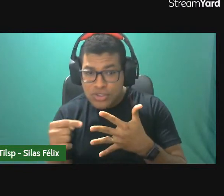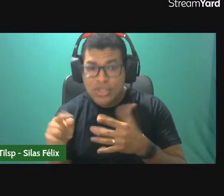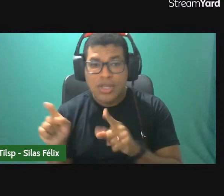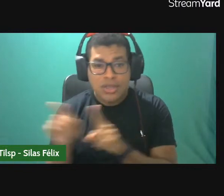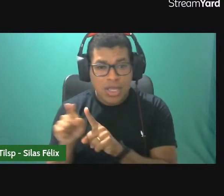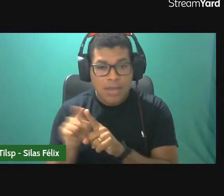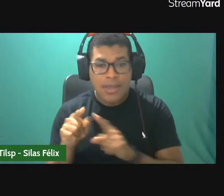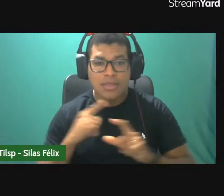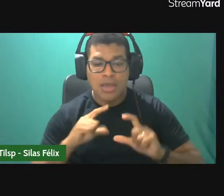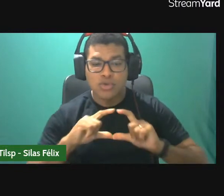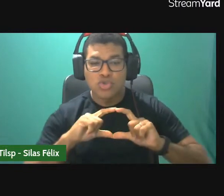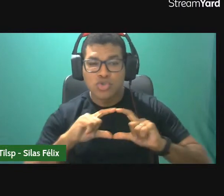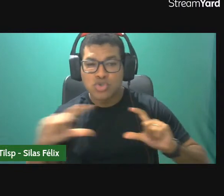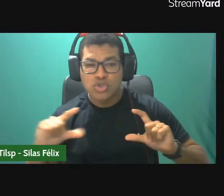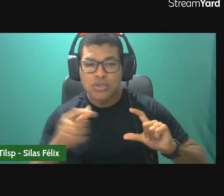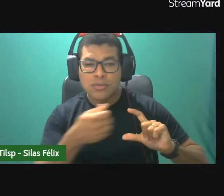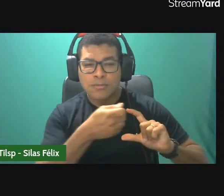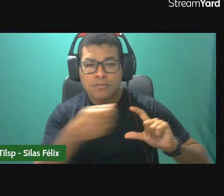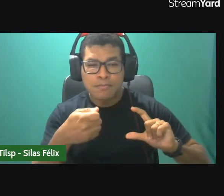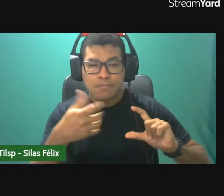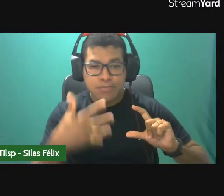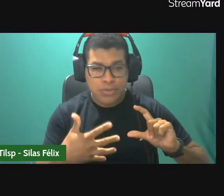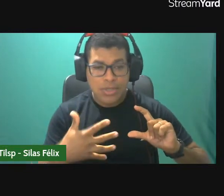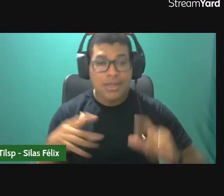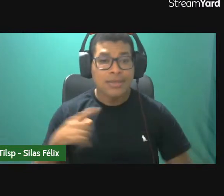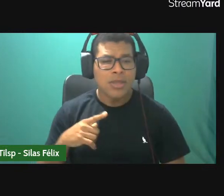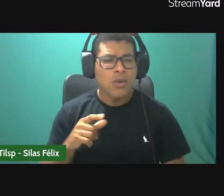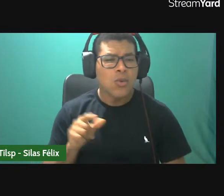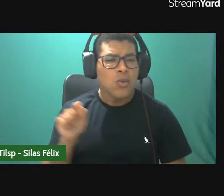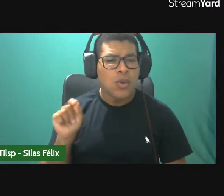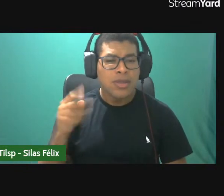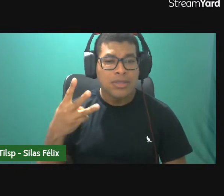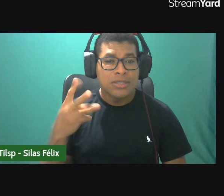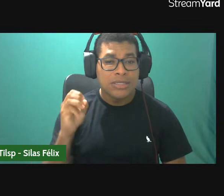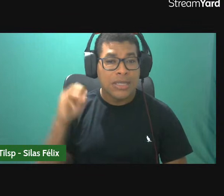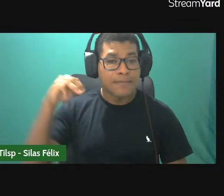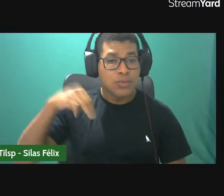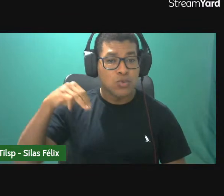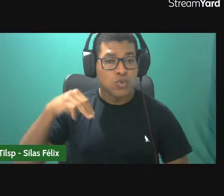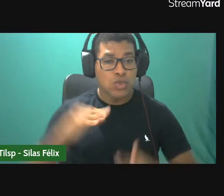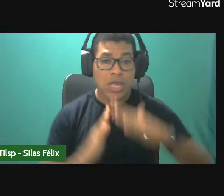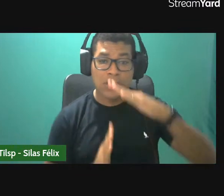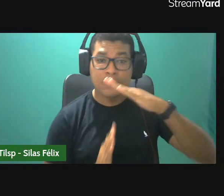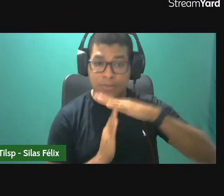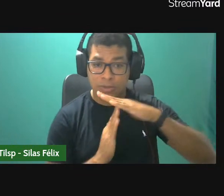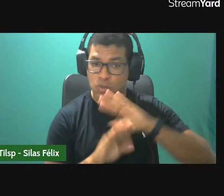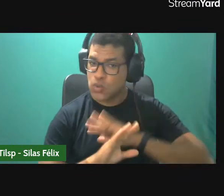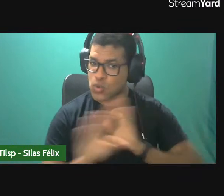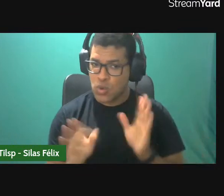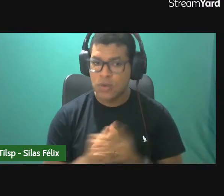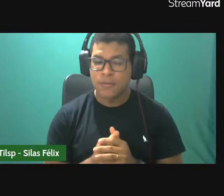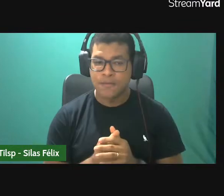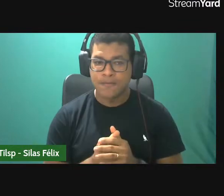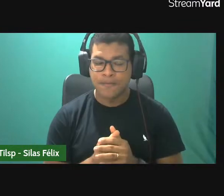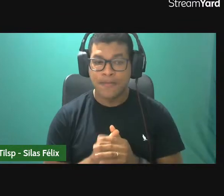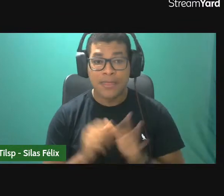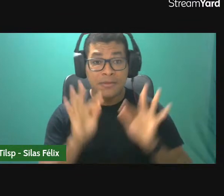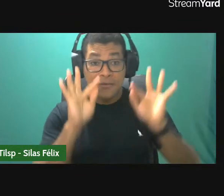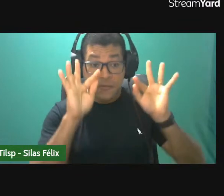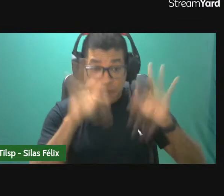ficar disponível por 30 minutos para o preenchimento. Ao final da palestra,